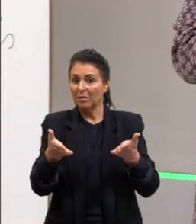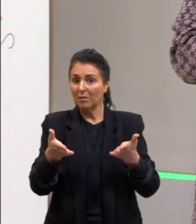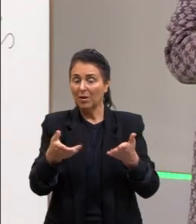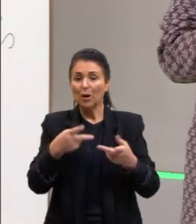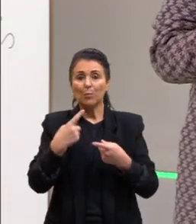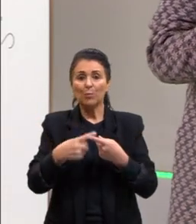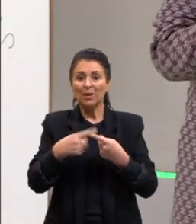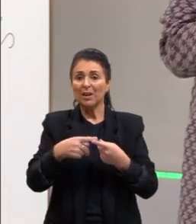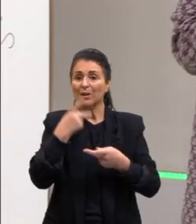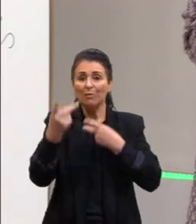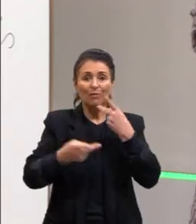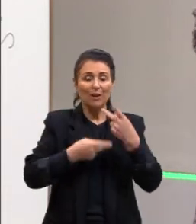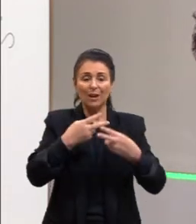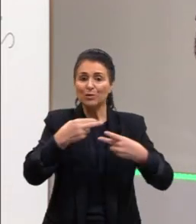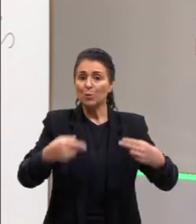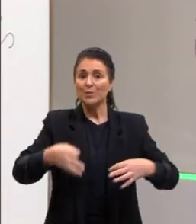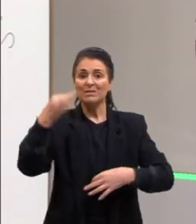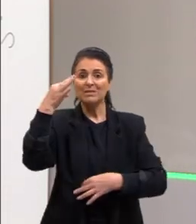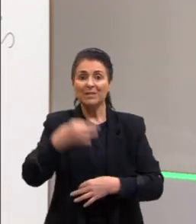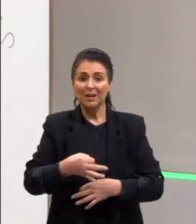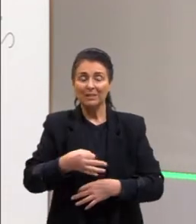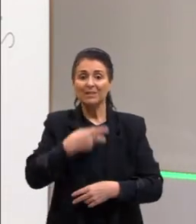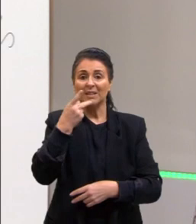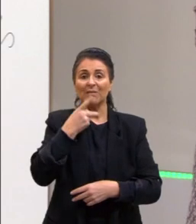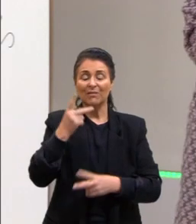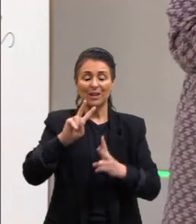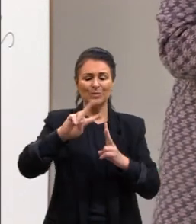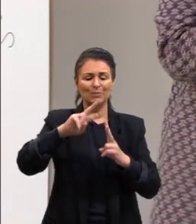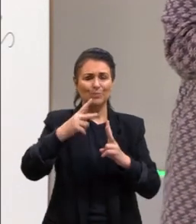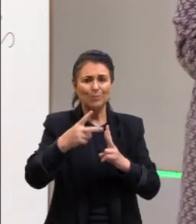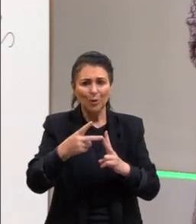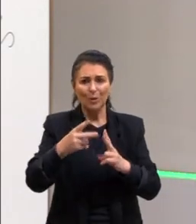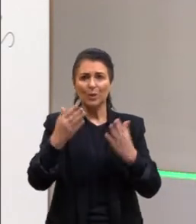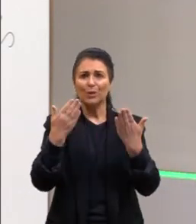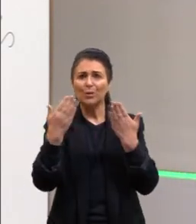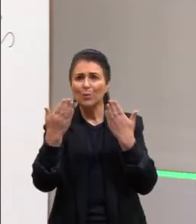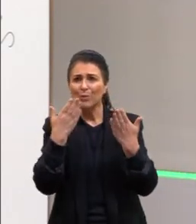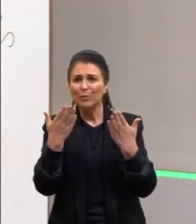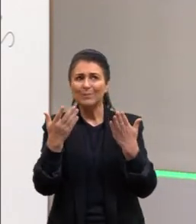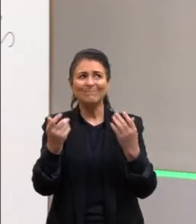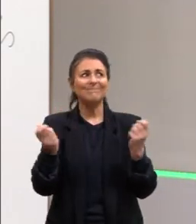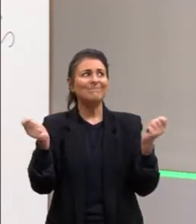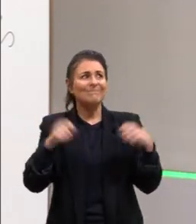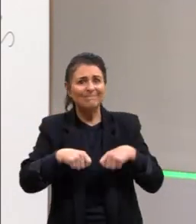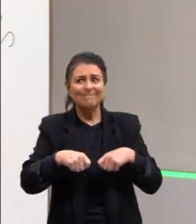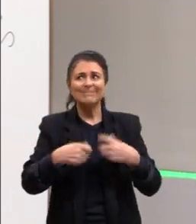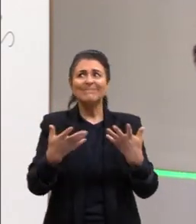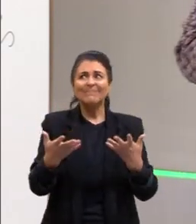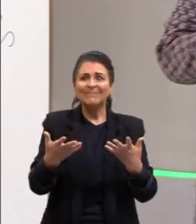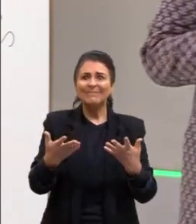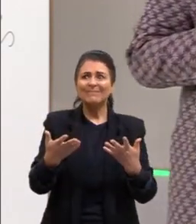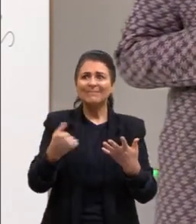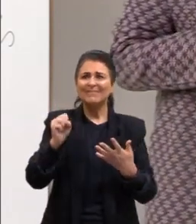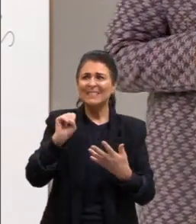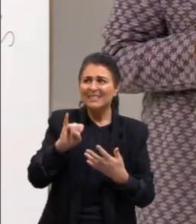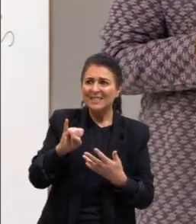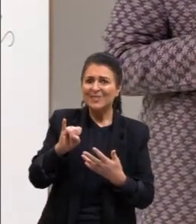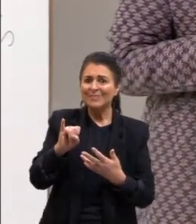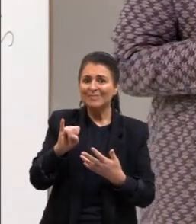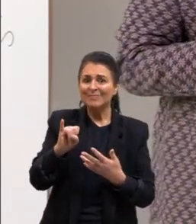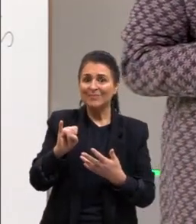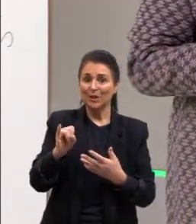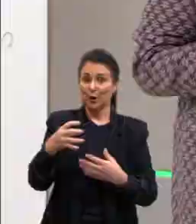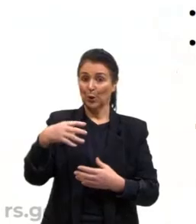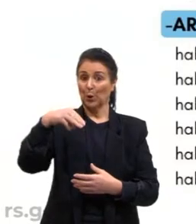certezas ele trata de hipóteses de dúvidas de possibilidades dentro do modo